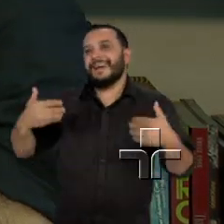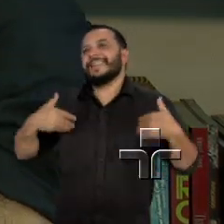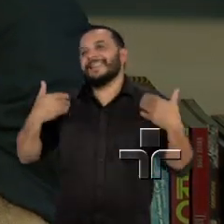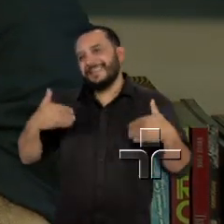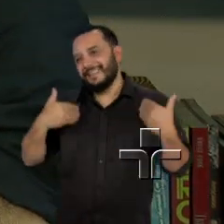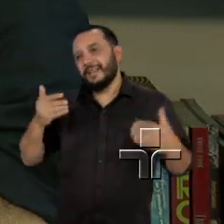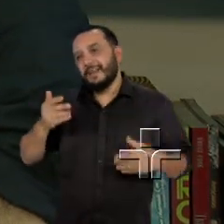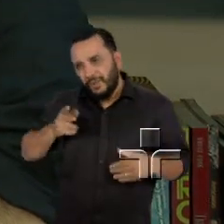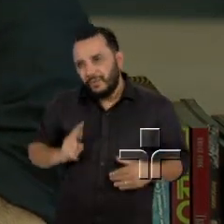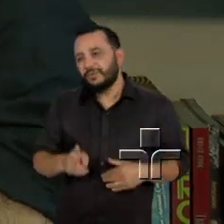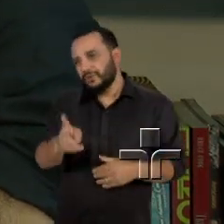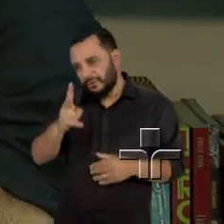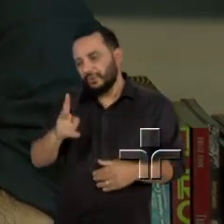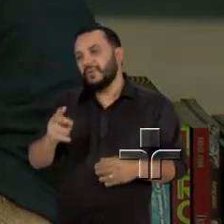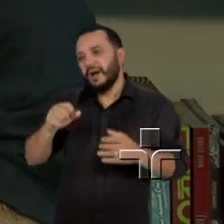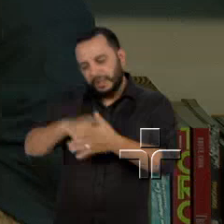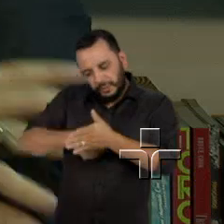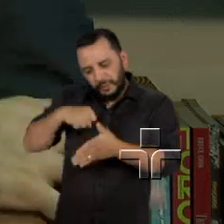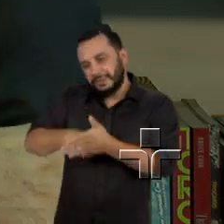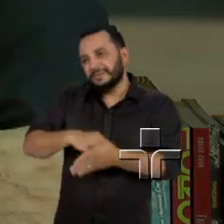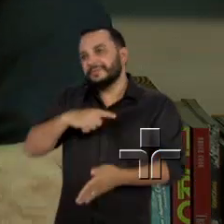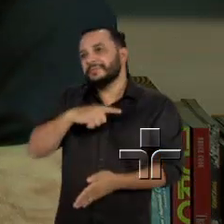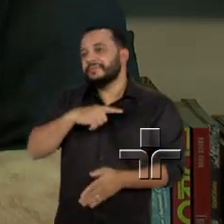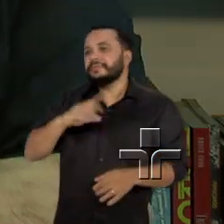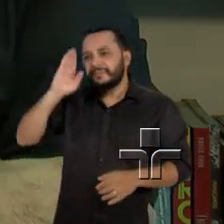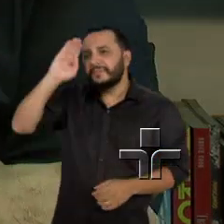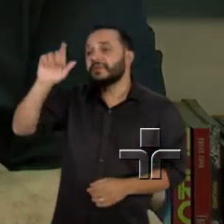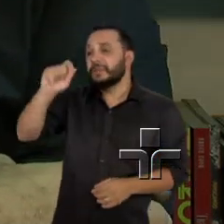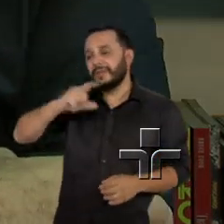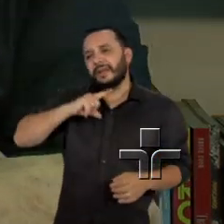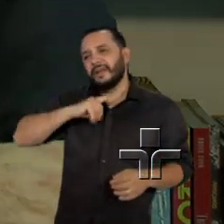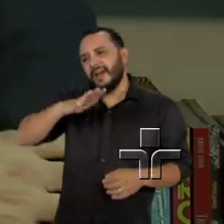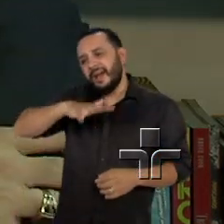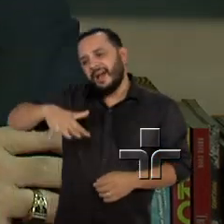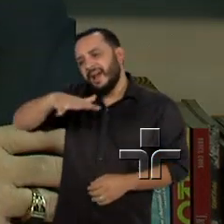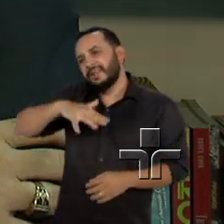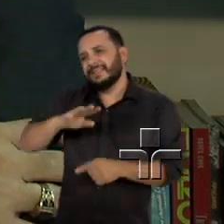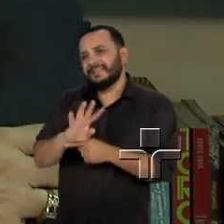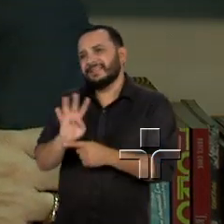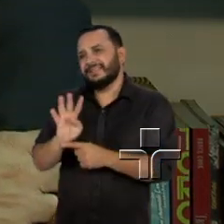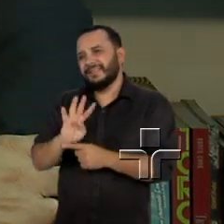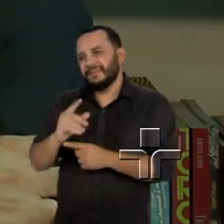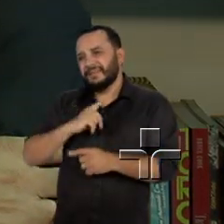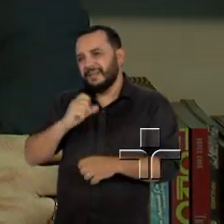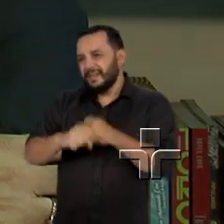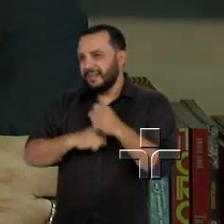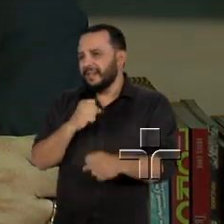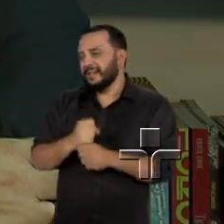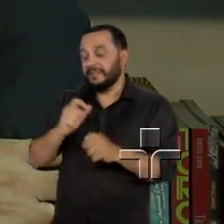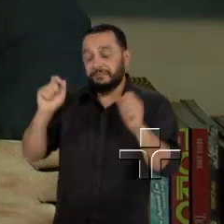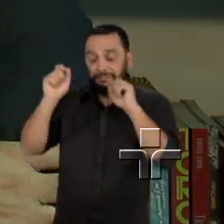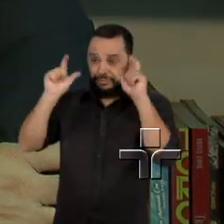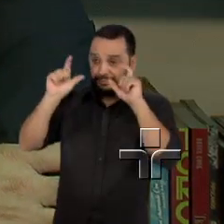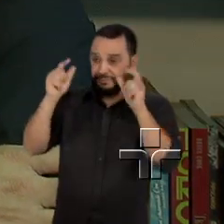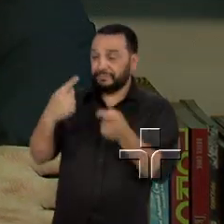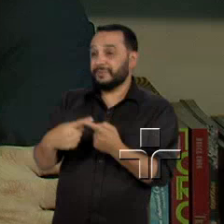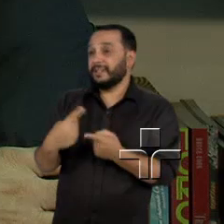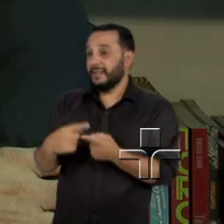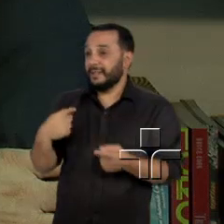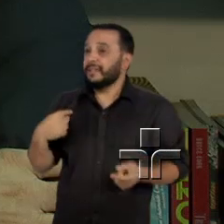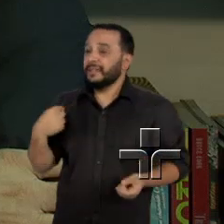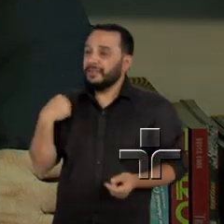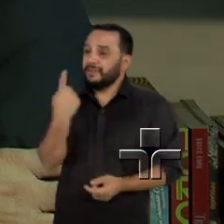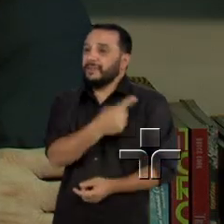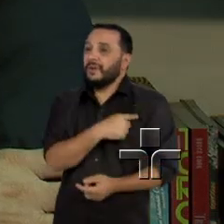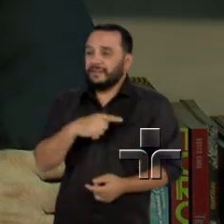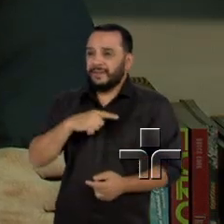poder continuar resistindo. E principalmente com relação ao cinema, assim, eu acho que é um ano muito muito impressionante, assim, porque eu acho que a gente nunca teve tantos filmes